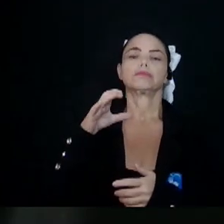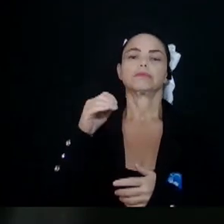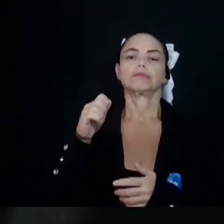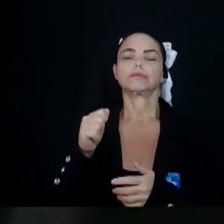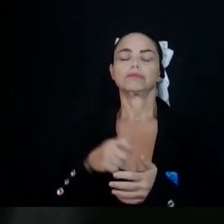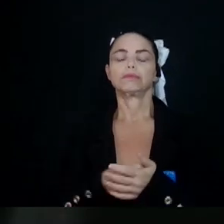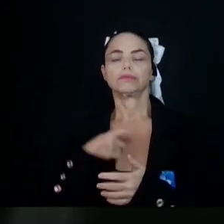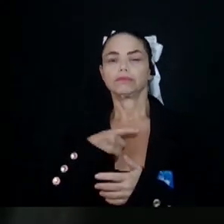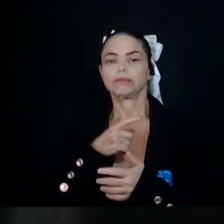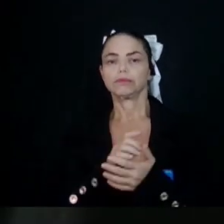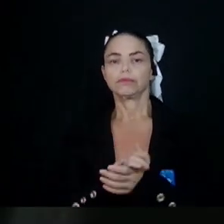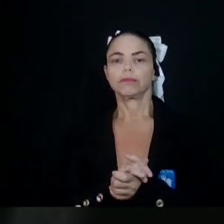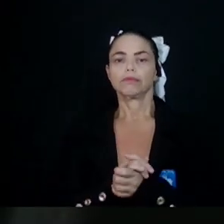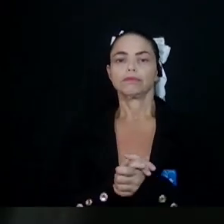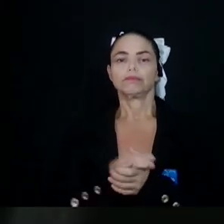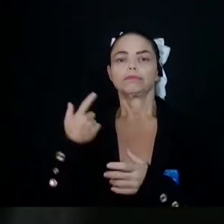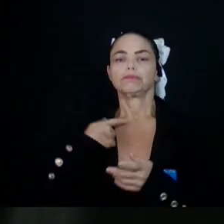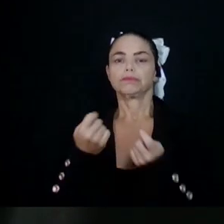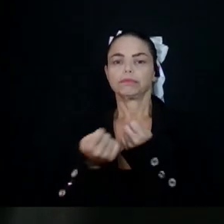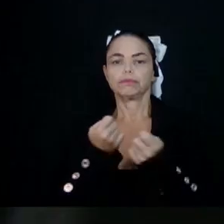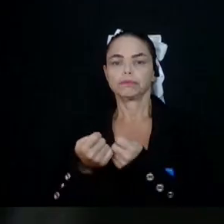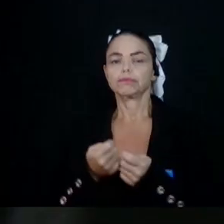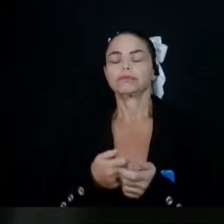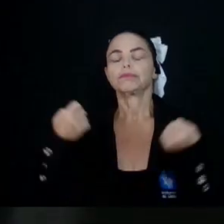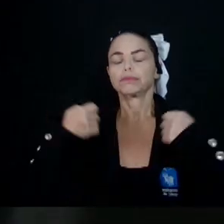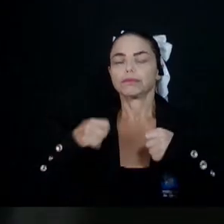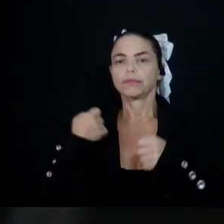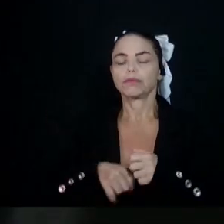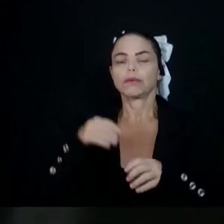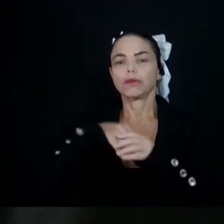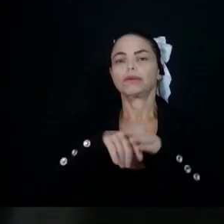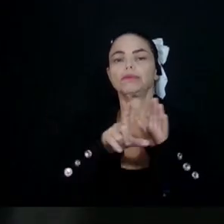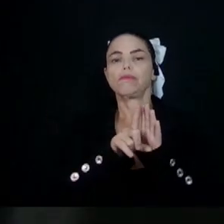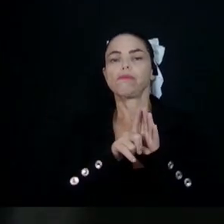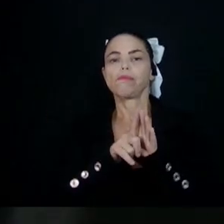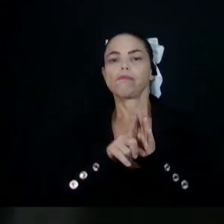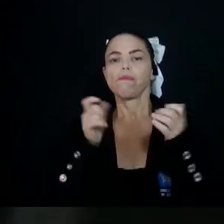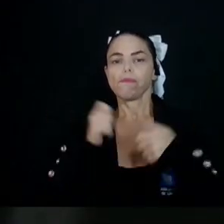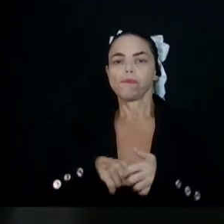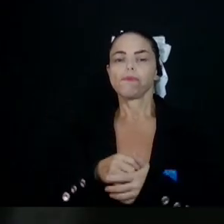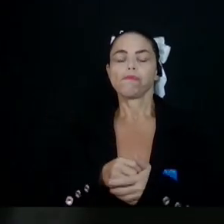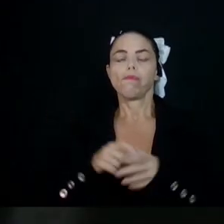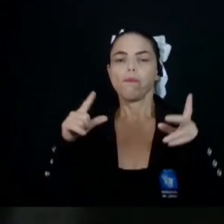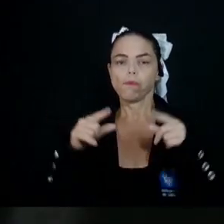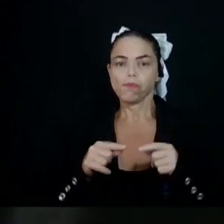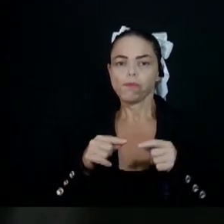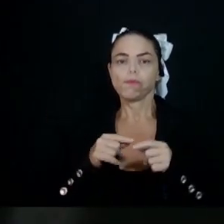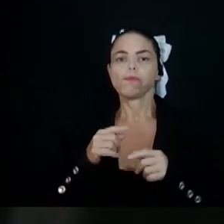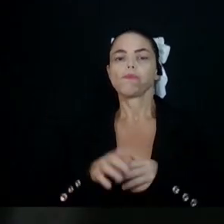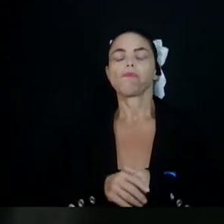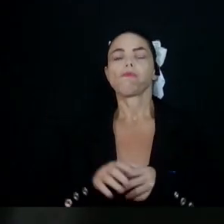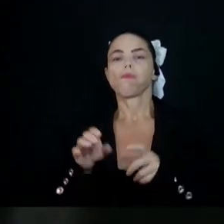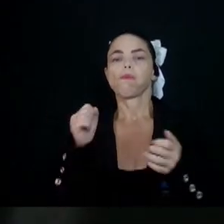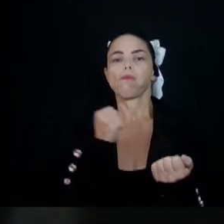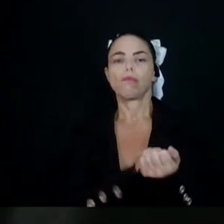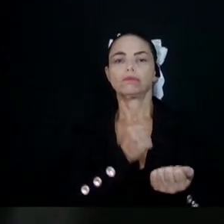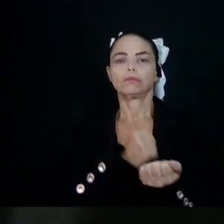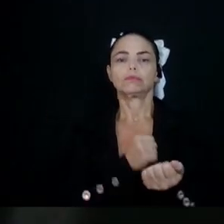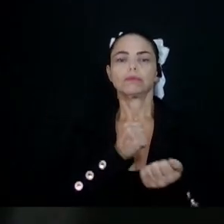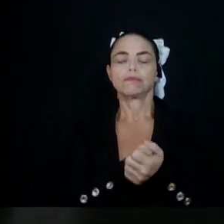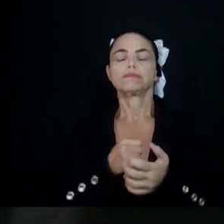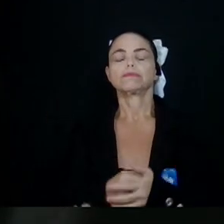que esses controles que são obrigatórios, estão previstos na lei, eles podem reduzir esse ciclo de dependência? Porque se a gente